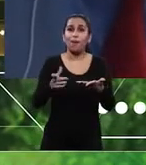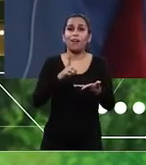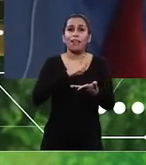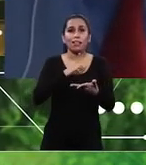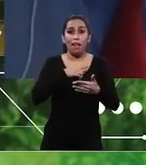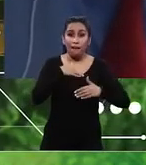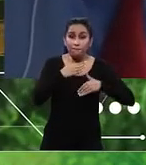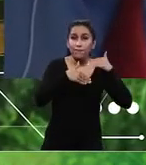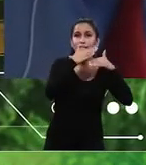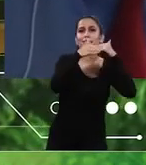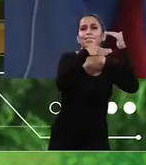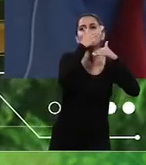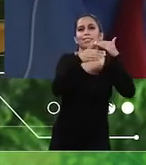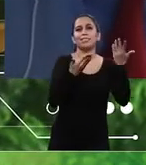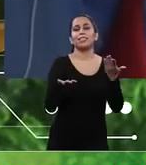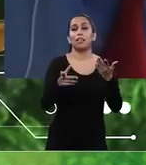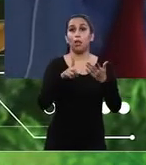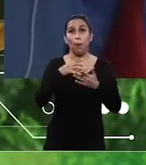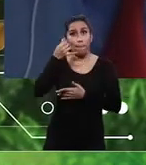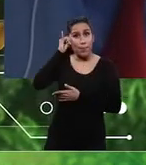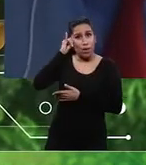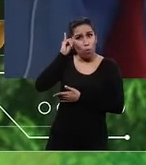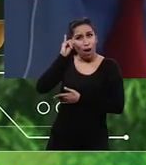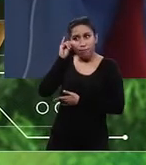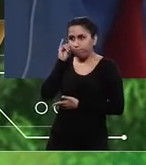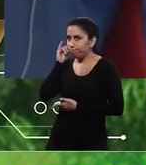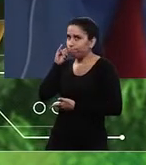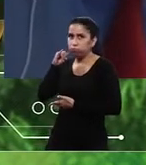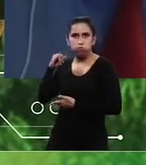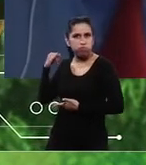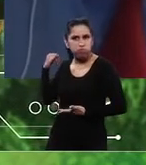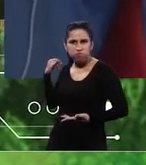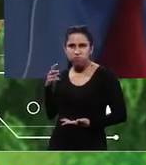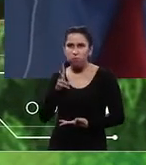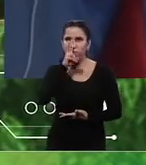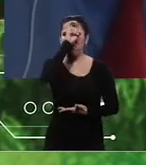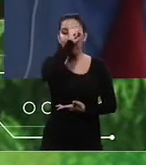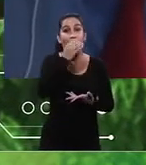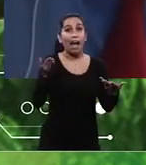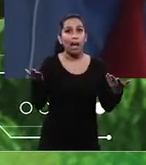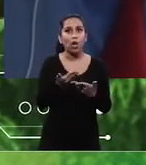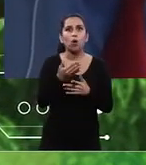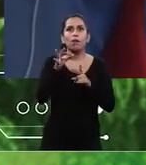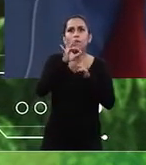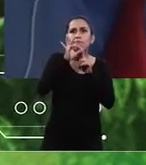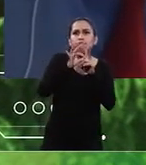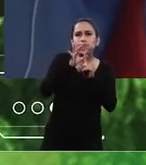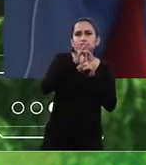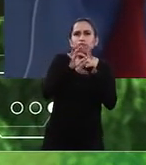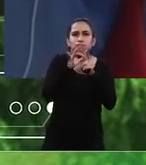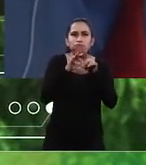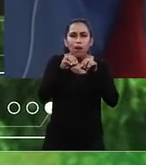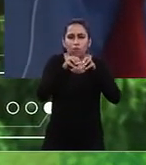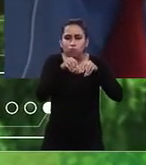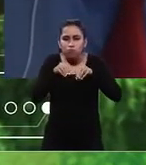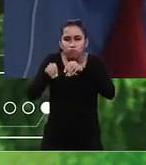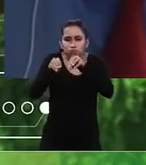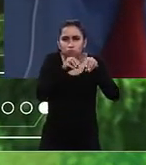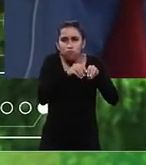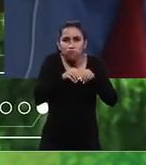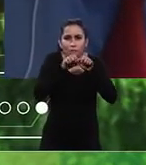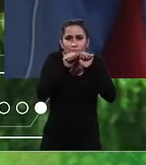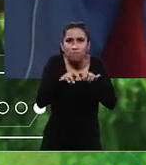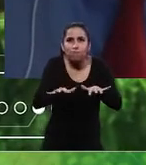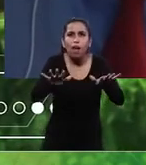né? A pecuária veio forte, passou, agora vem os grãos, né? A gente vai encontrando pessoas que